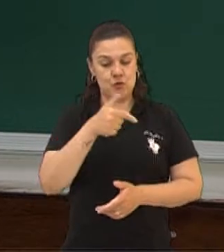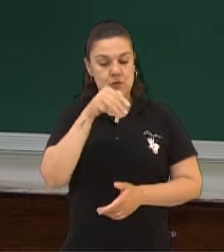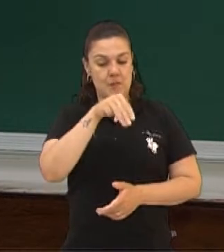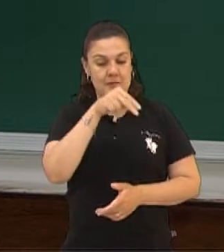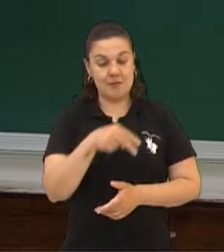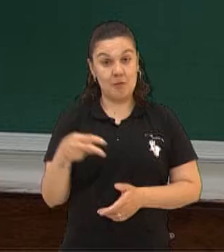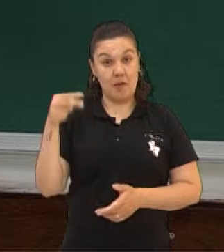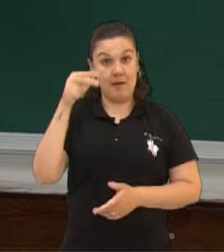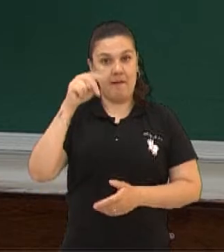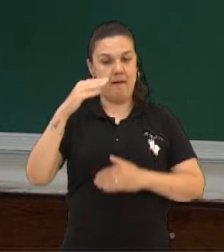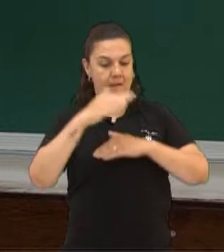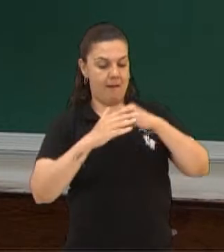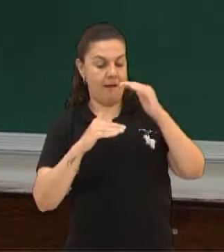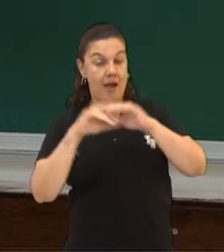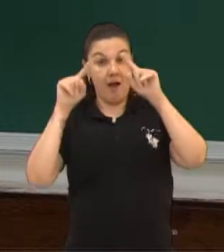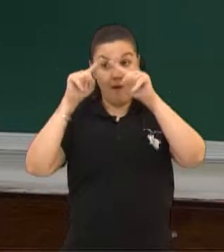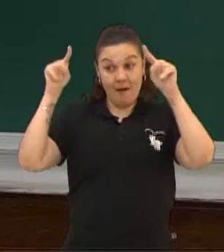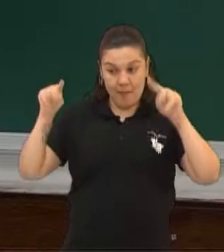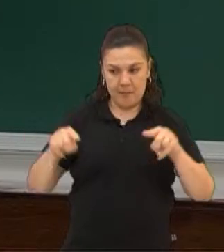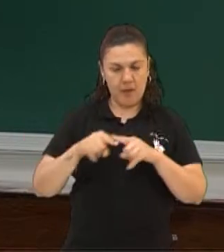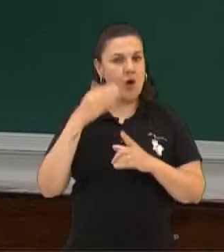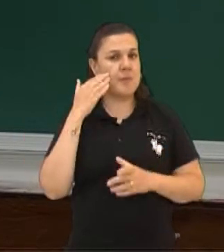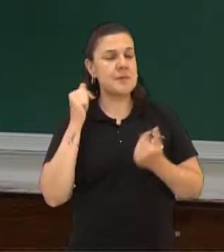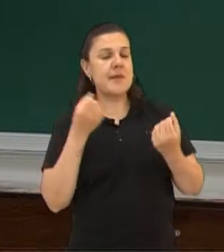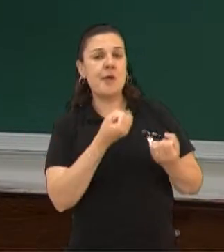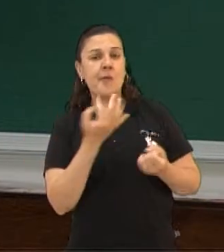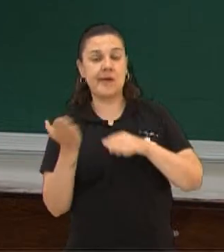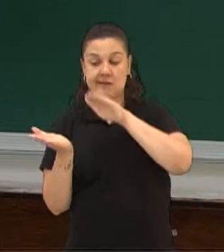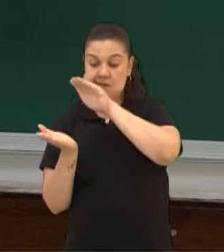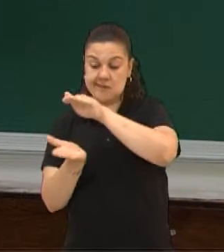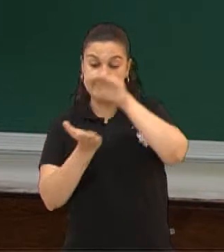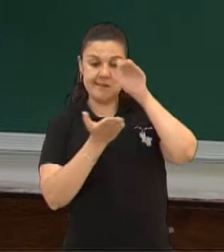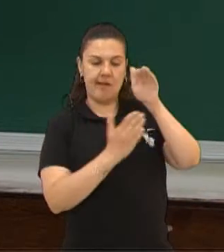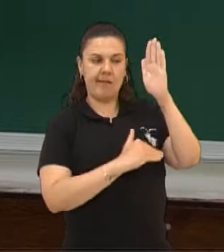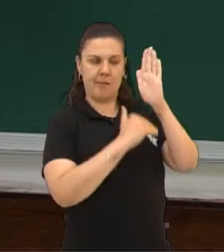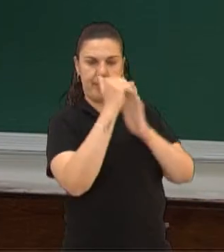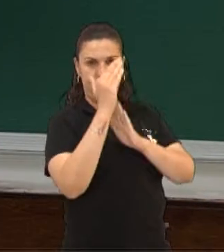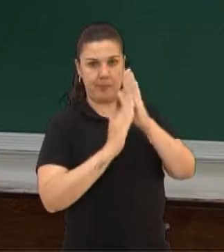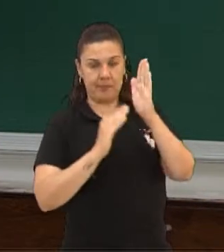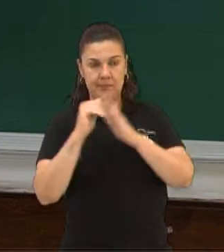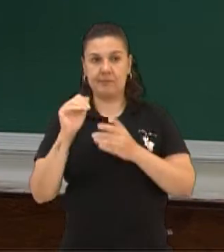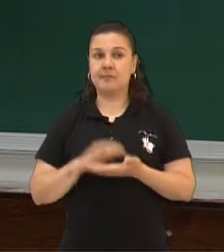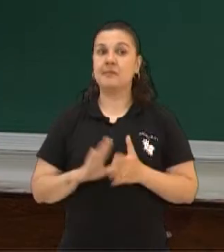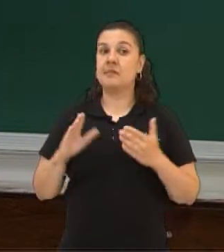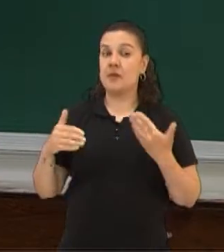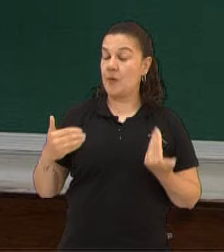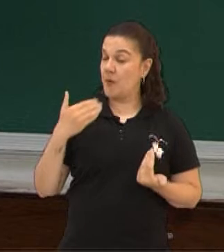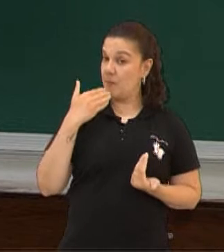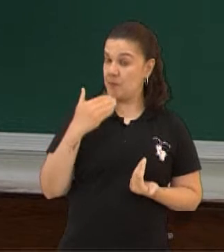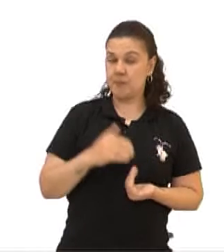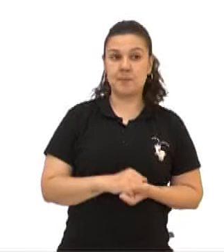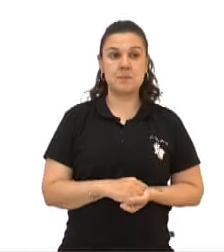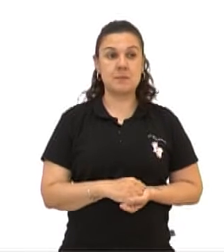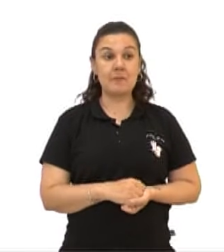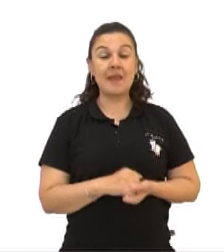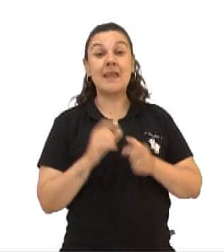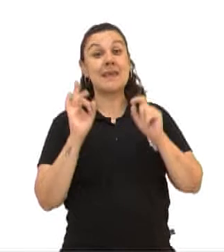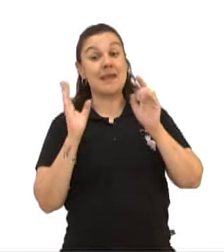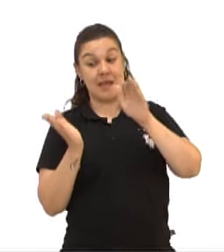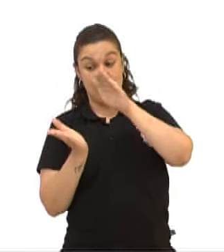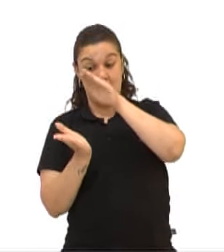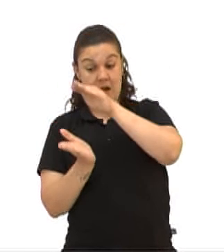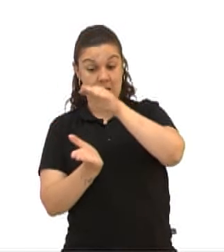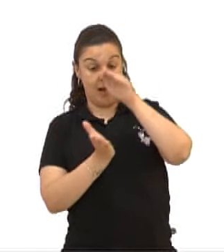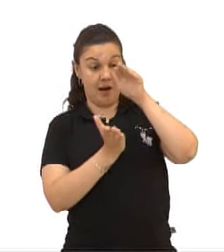é a parede. Eu preciso saber quantas latas de tinta eu vou usar para pintar essa parede. O que o exercício fala? Ó, que